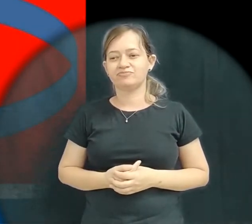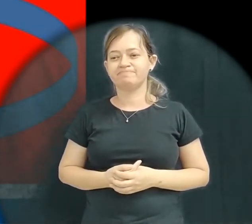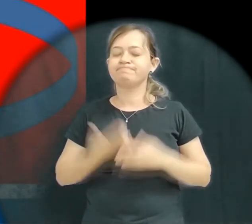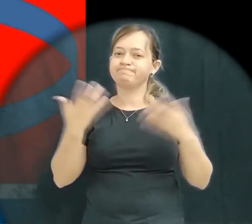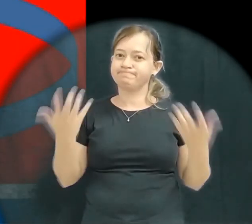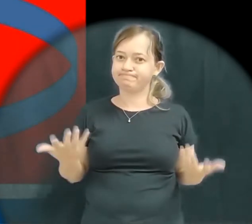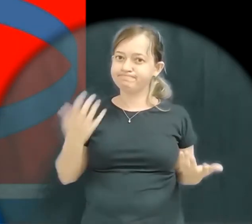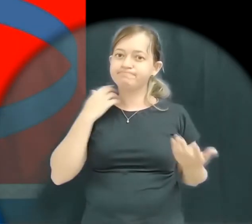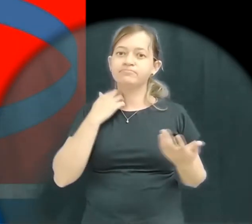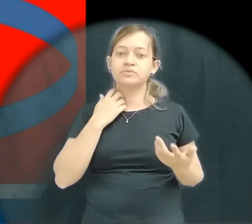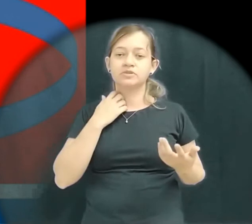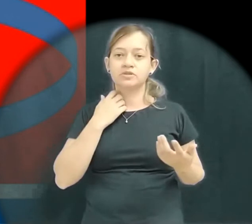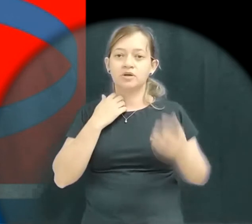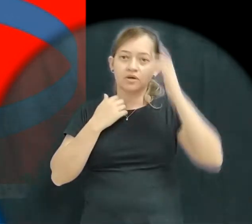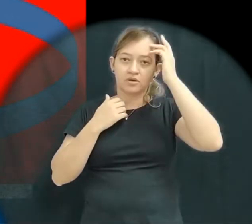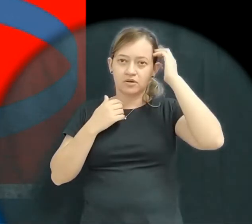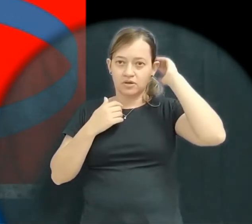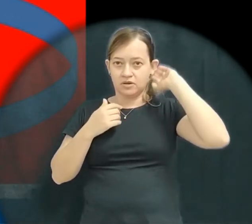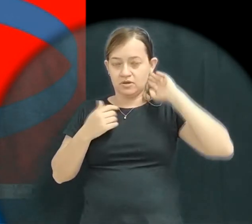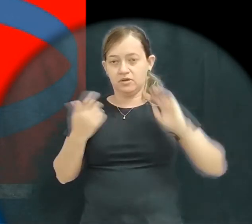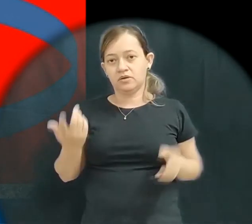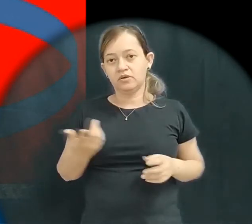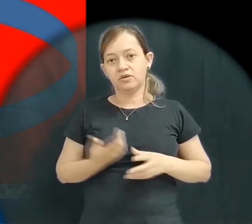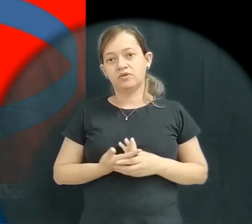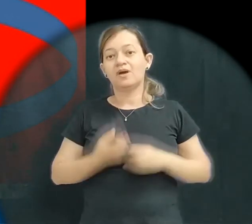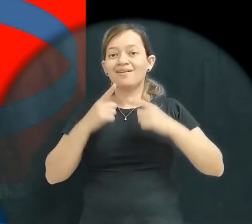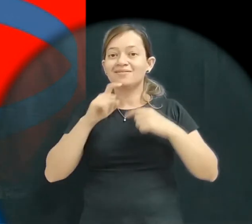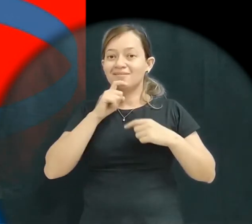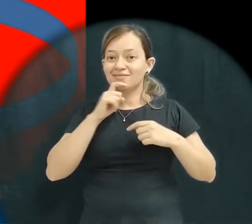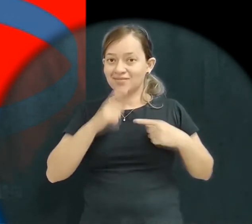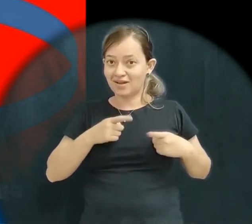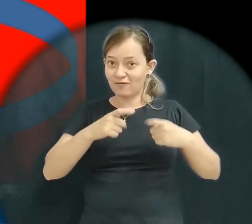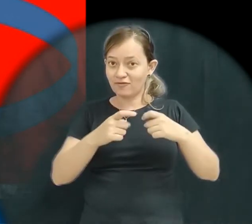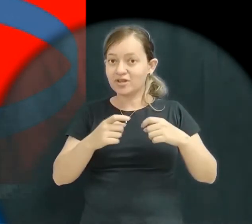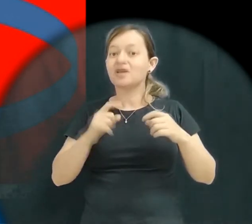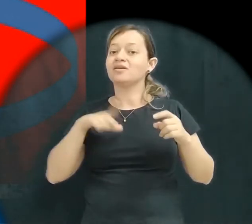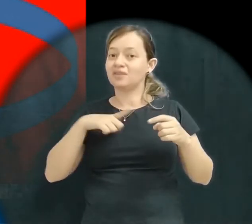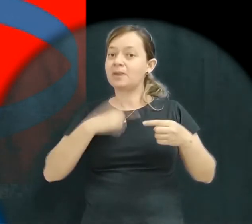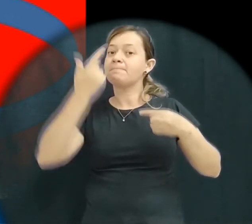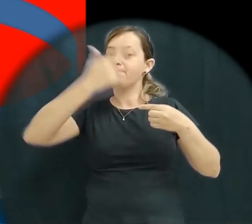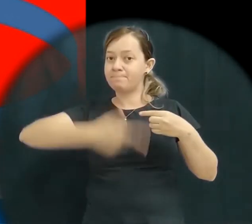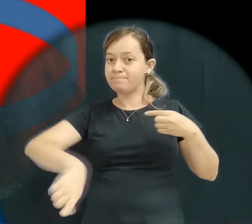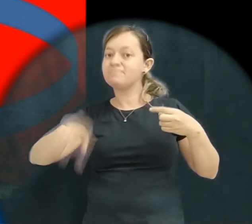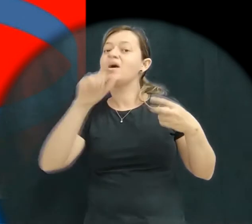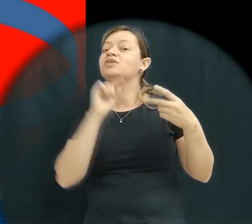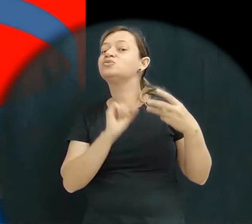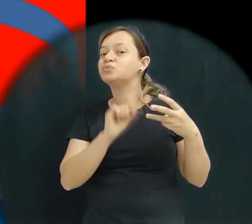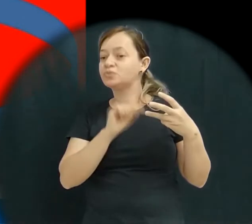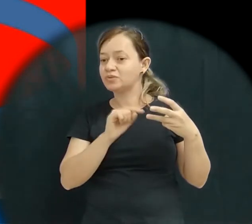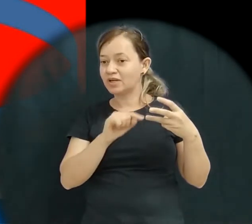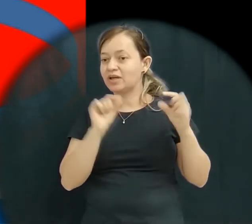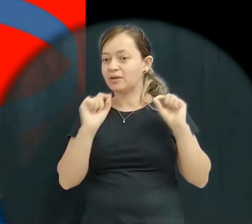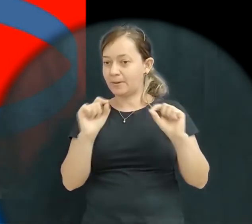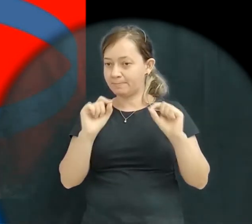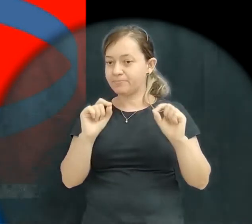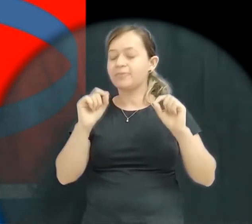Um dos aspectos mais envolventes da Guerra Fria foi a corrida armamentista, que tinha propaganda